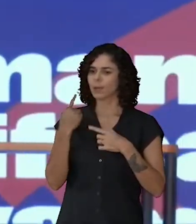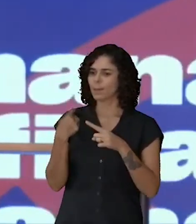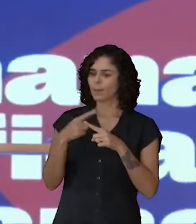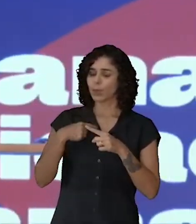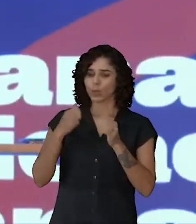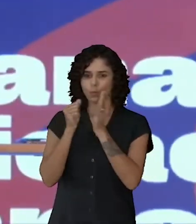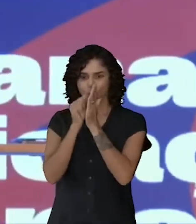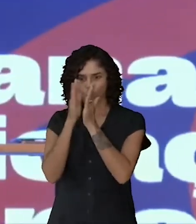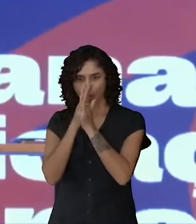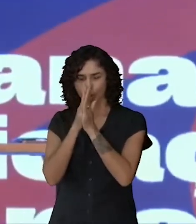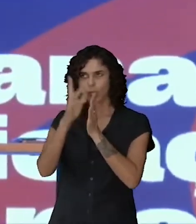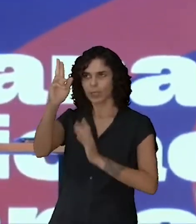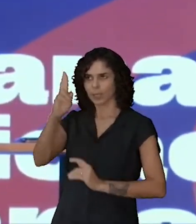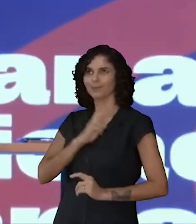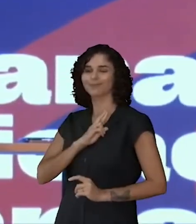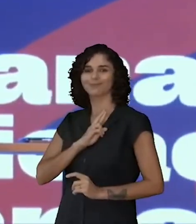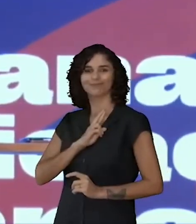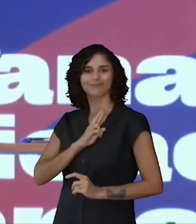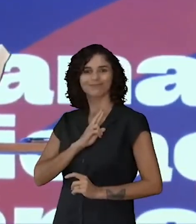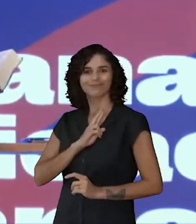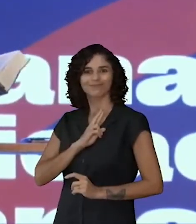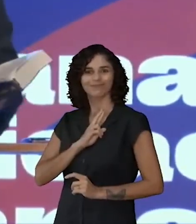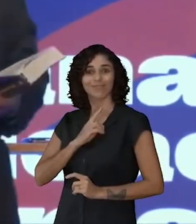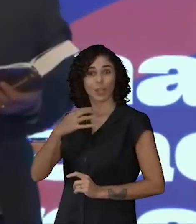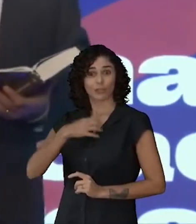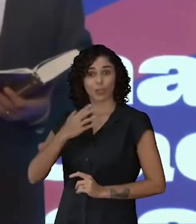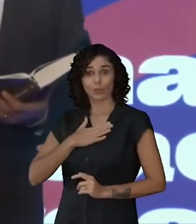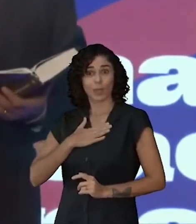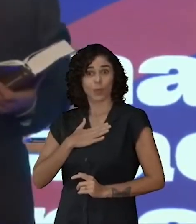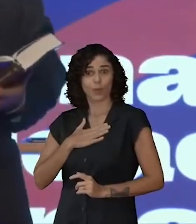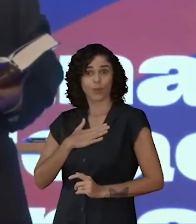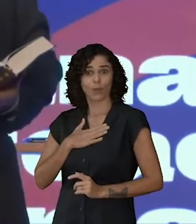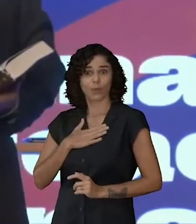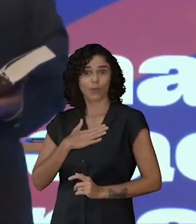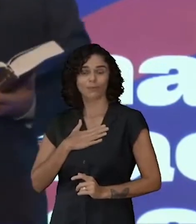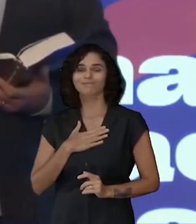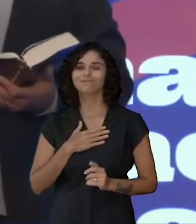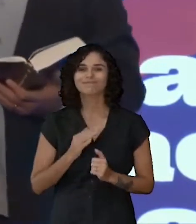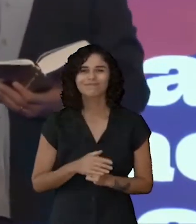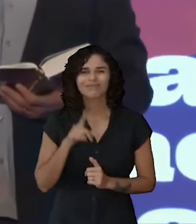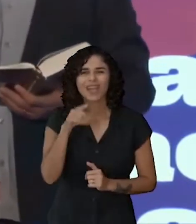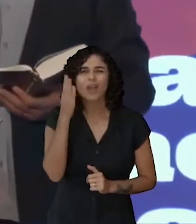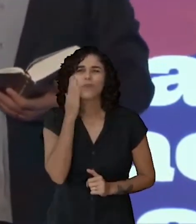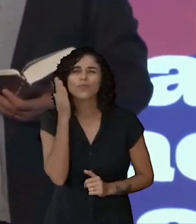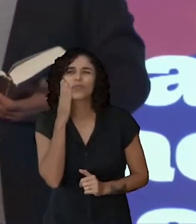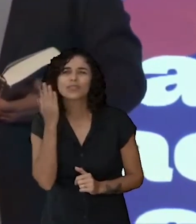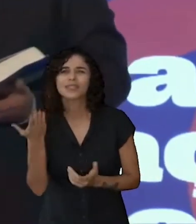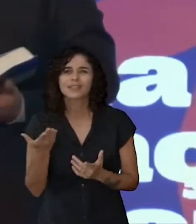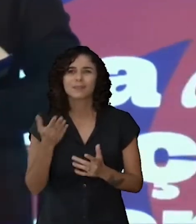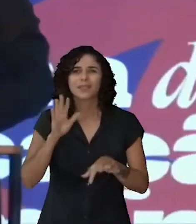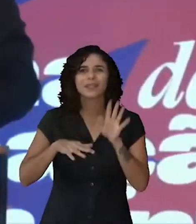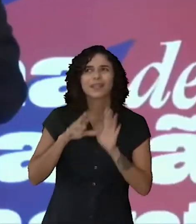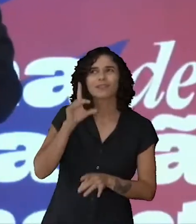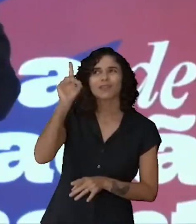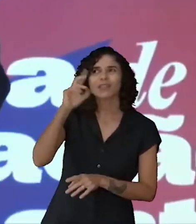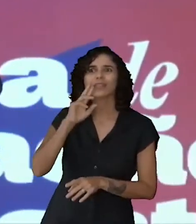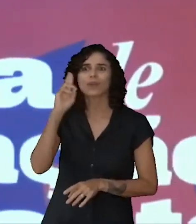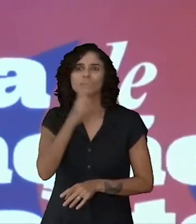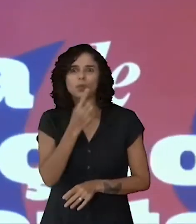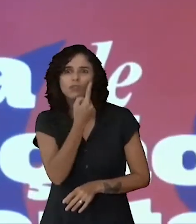orações são respondidas do meu jeito. Você sabia que não é tão resposta de oração quanto